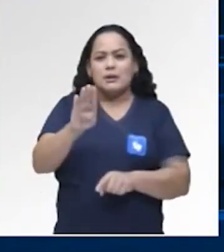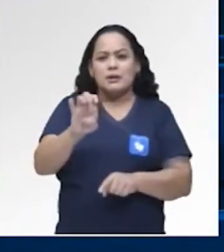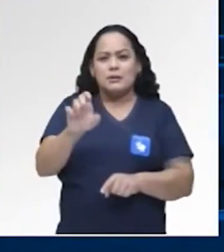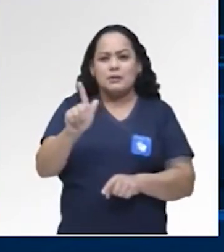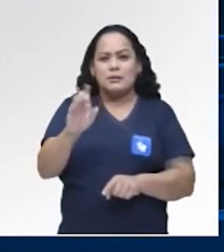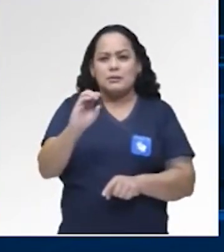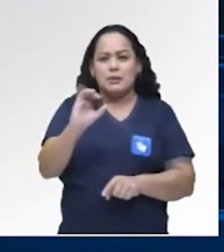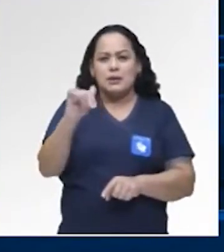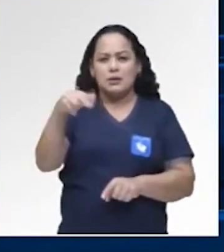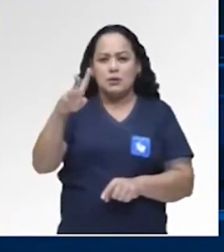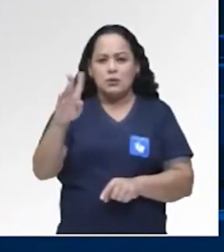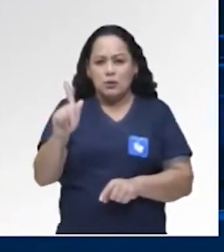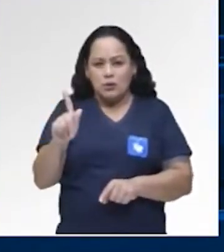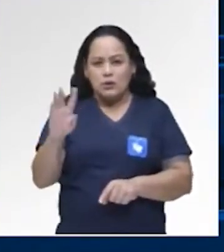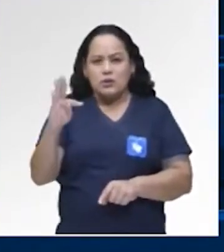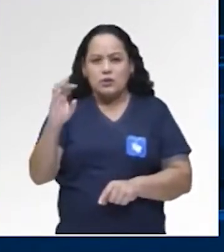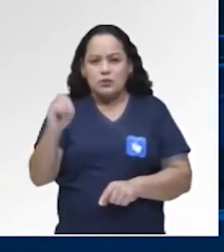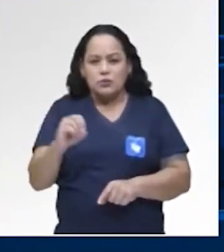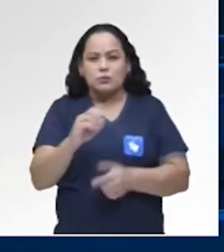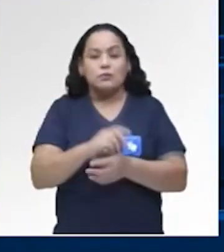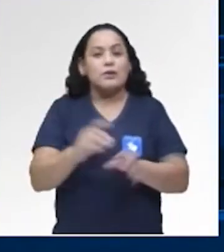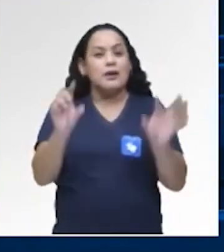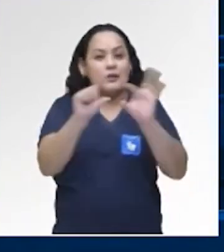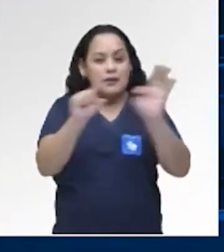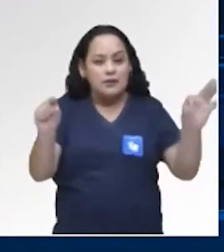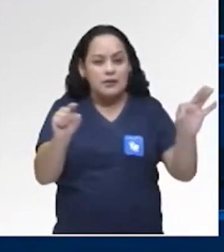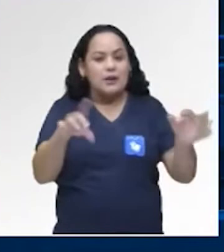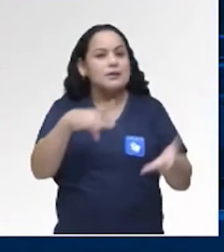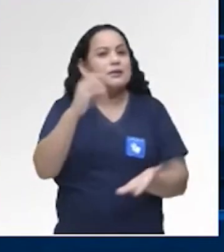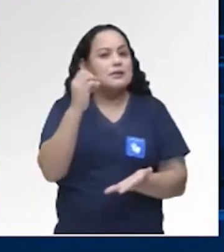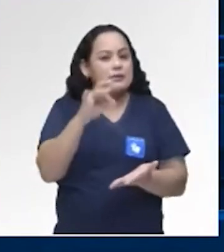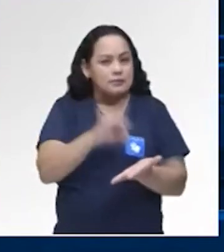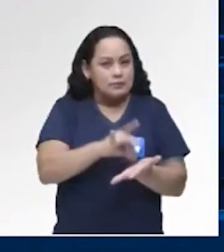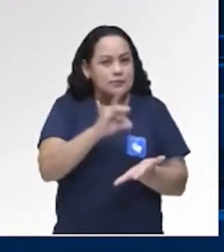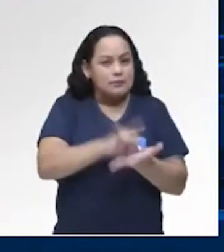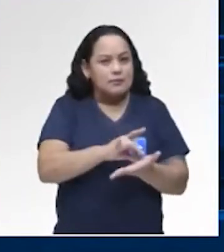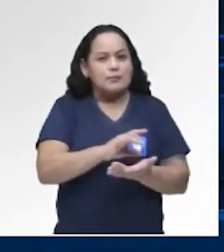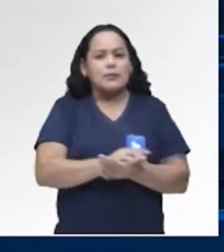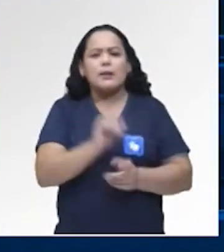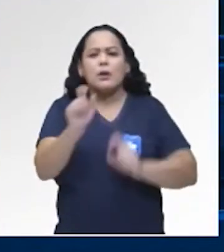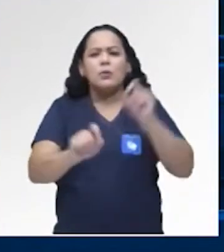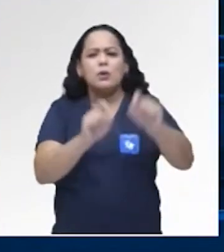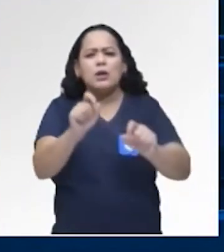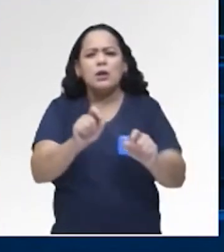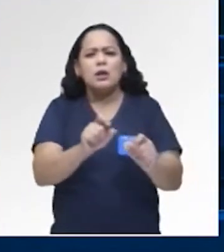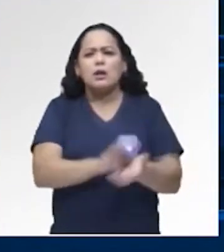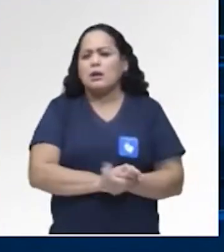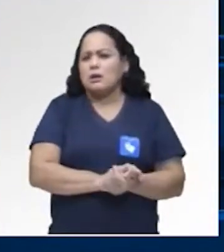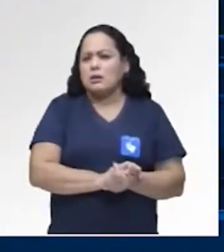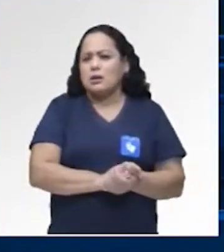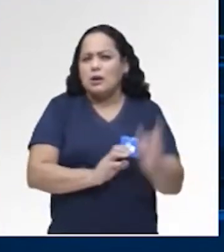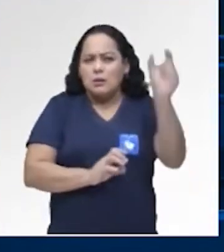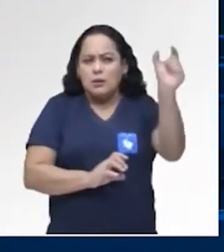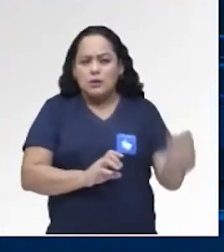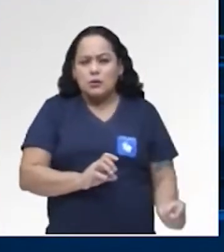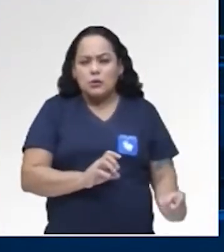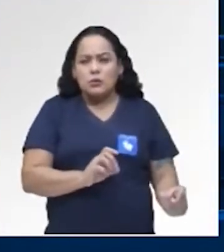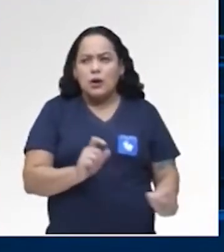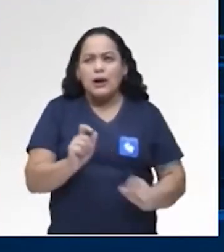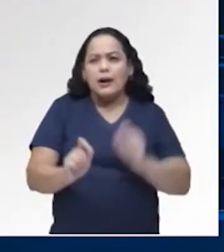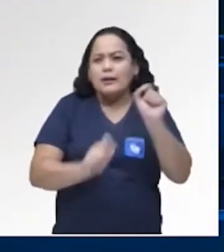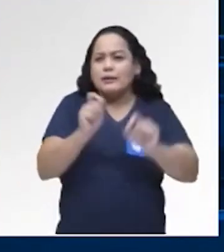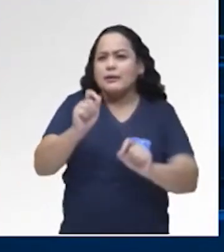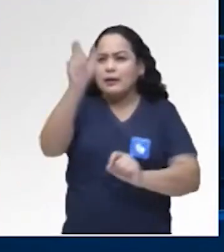frases afirmativas, tá? Sujeito, o que é o sujeito? É de quem se fala ou daquilo que se